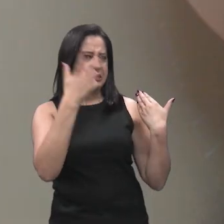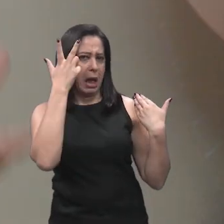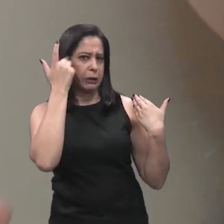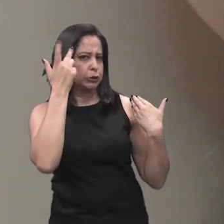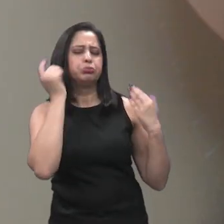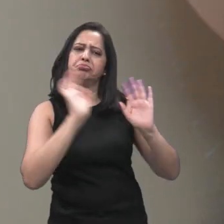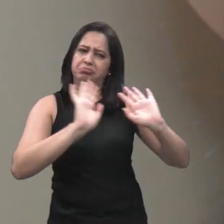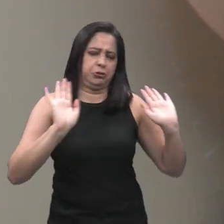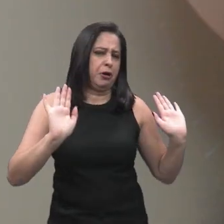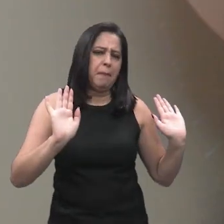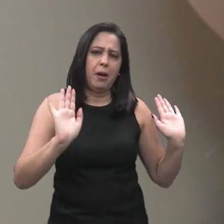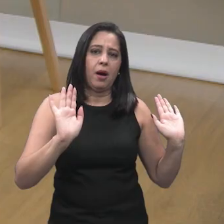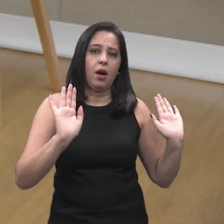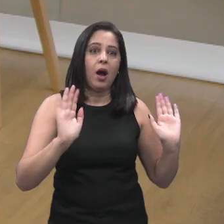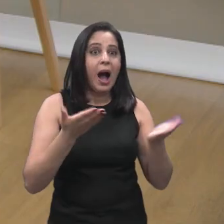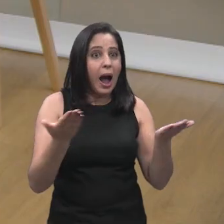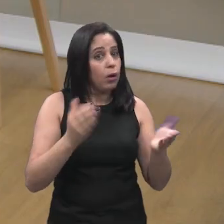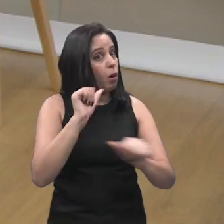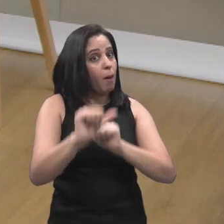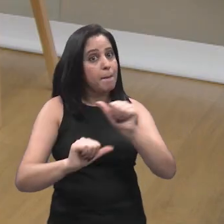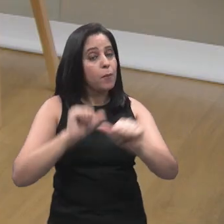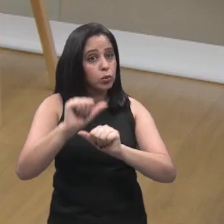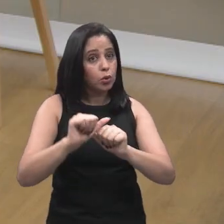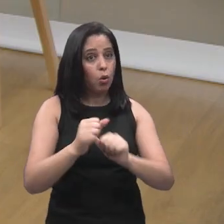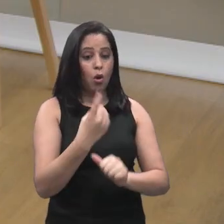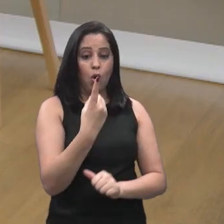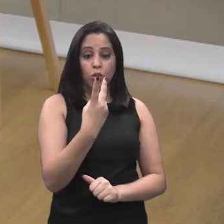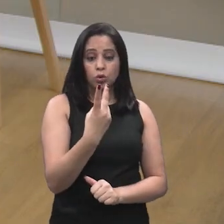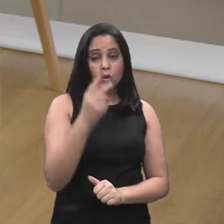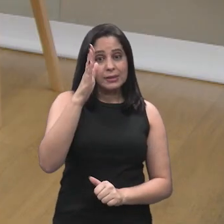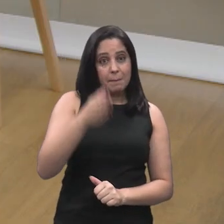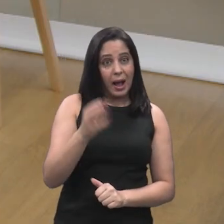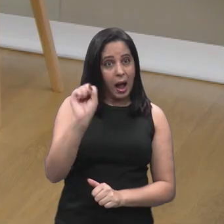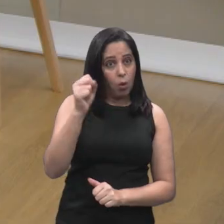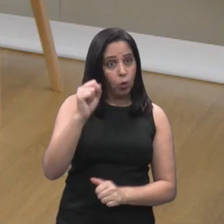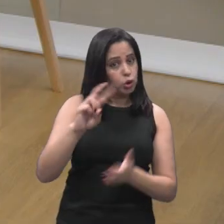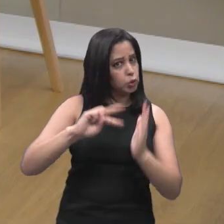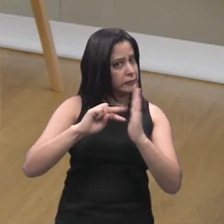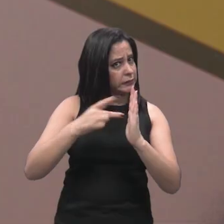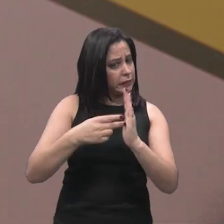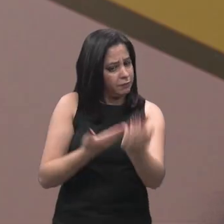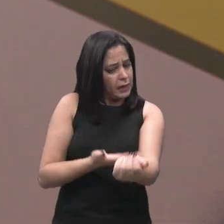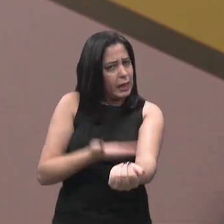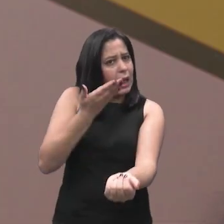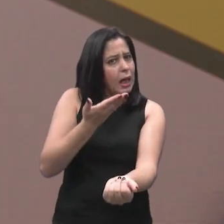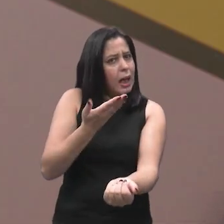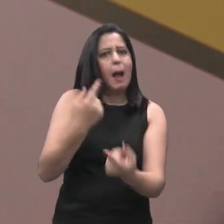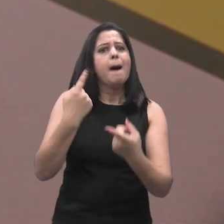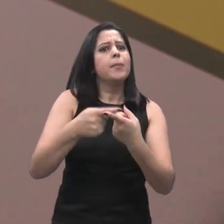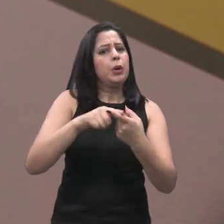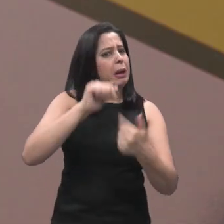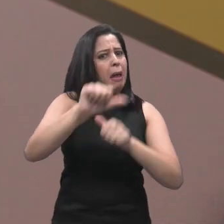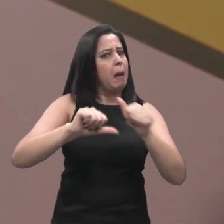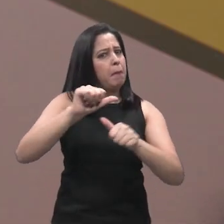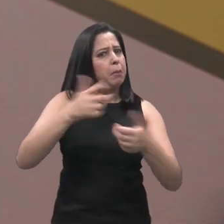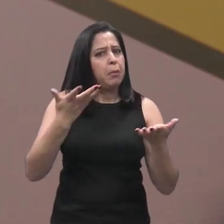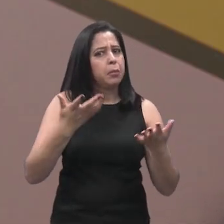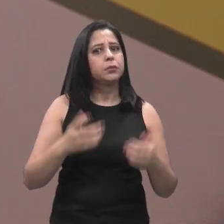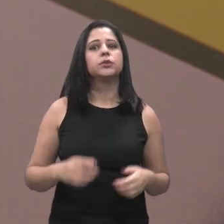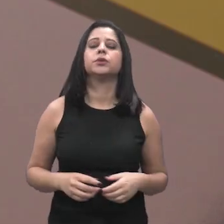por que mudou. Na verdade, o que eles falam, que o que mudou, é justamente por